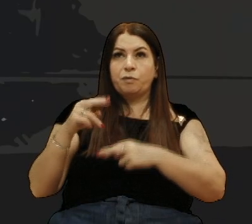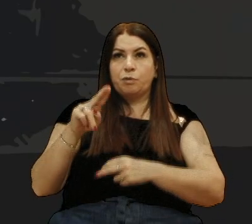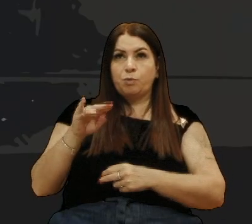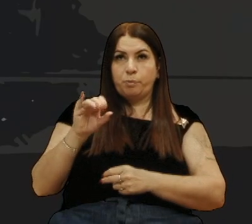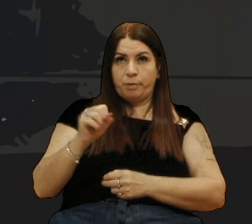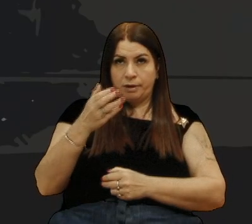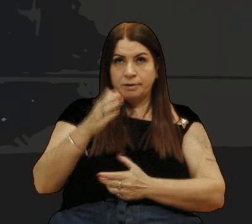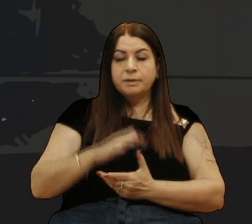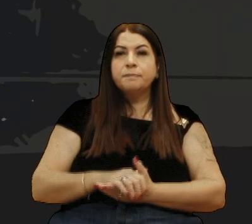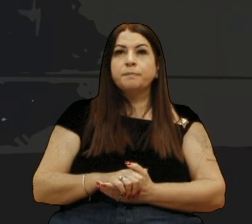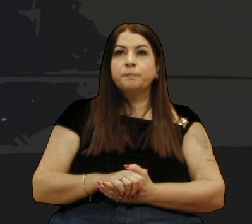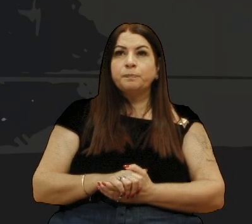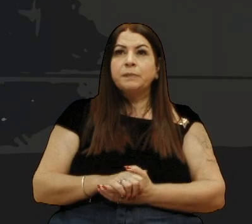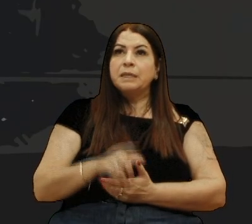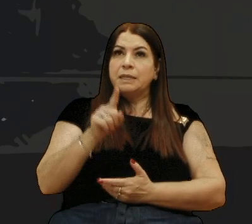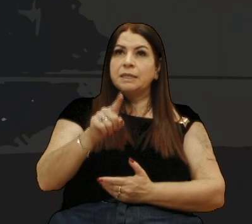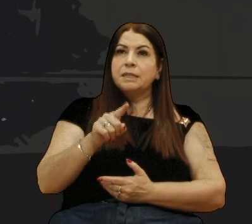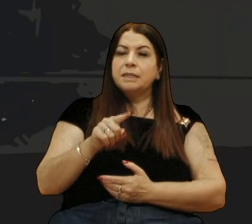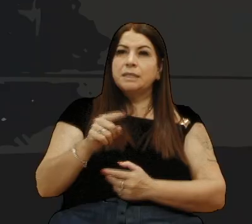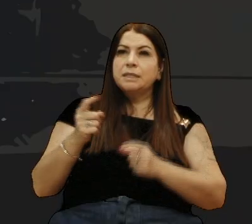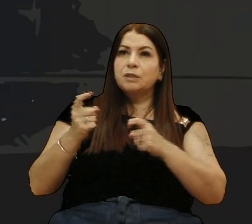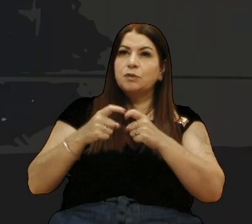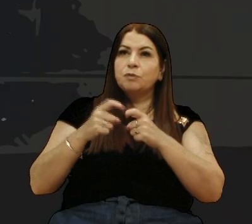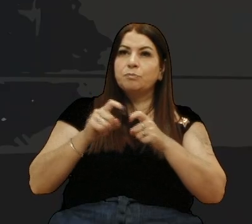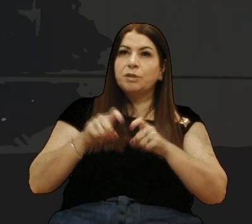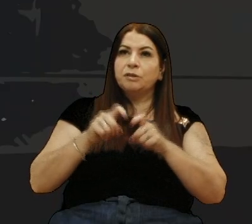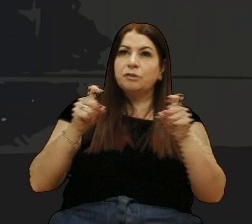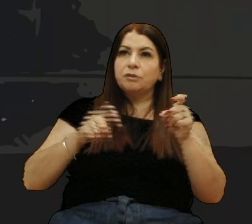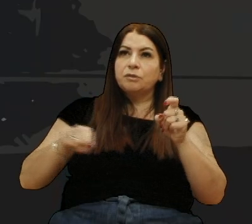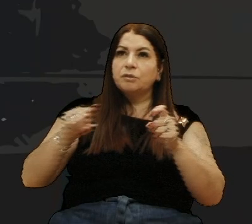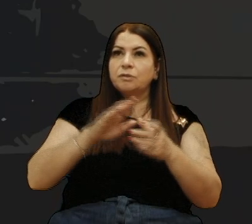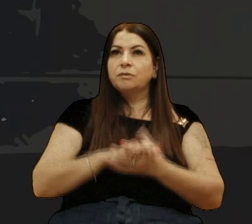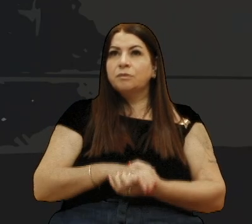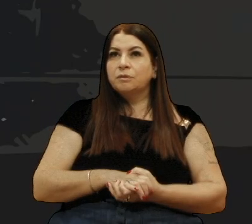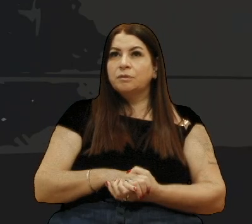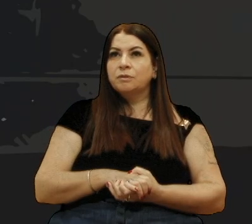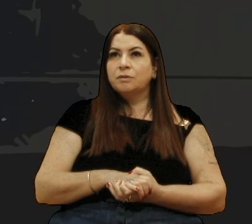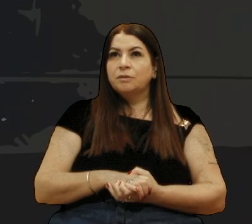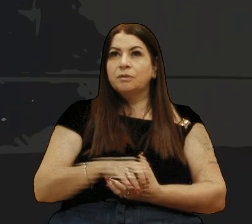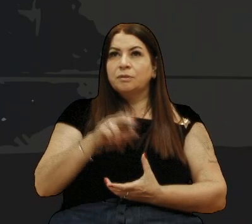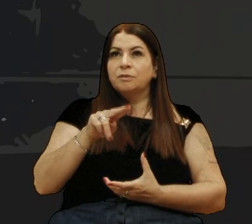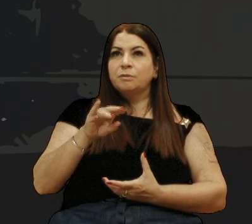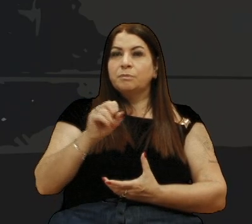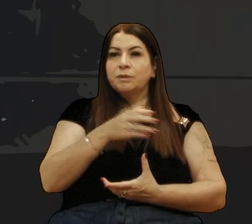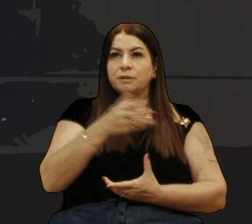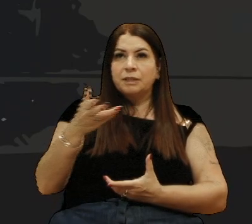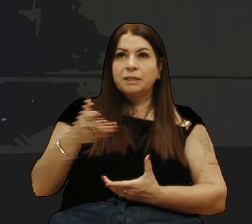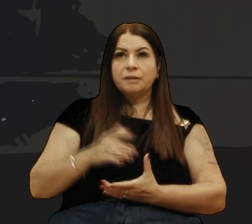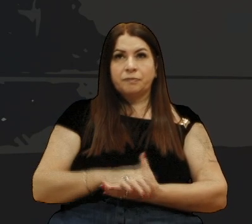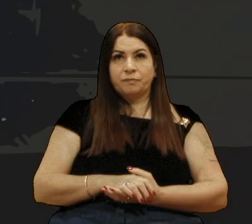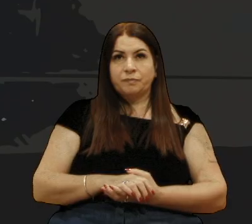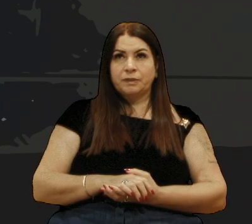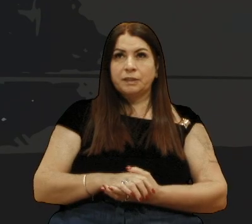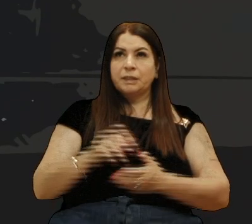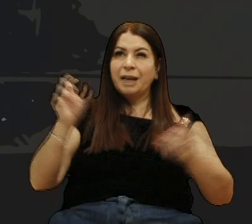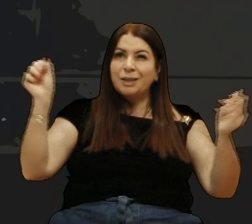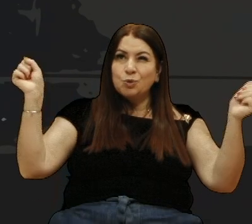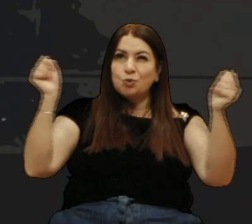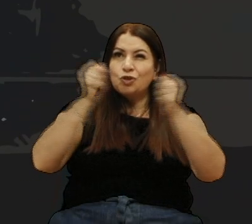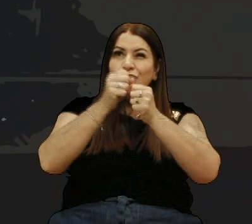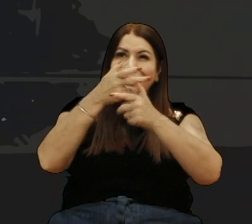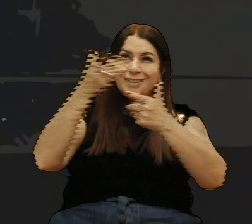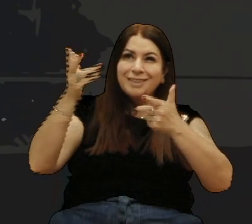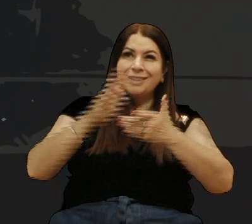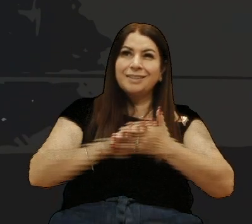UBS. Esse é o consultório ginecológico da UBS, né? Então, olha só, as cortinas, o